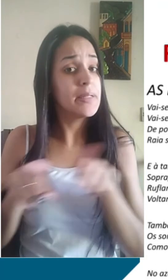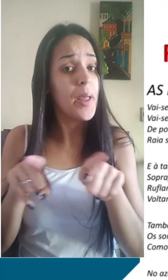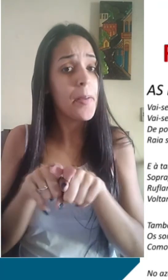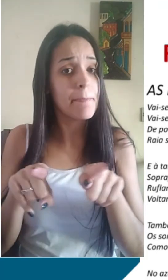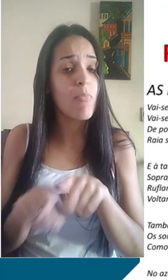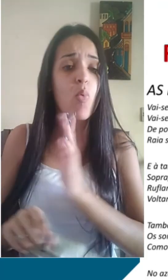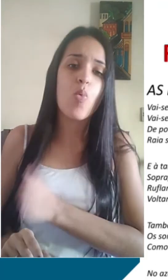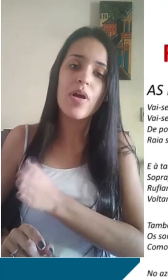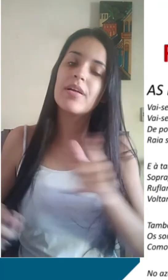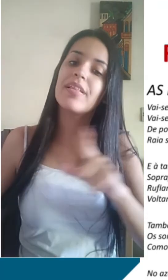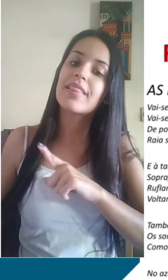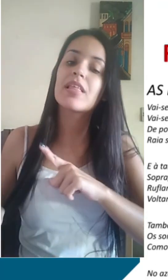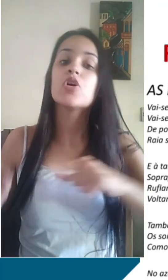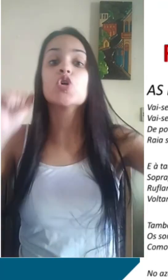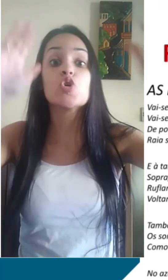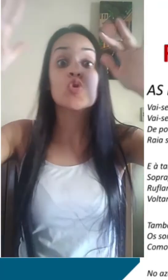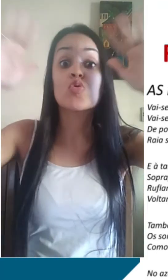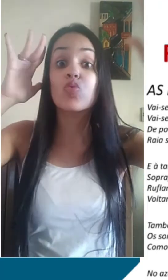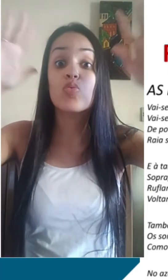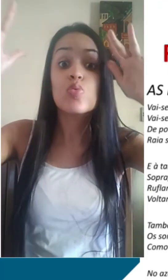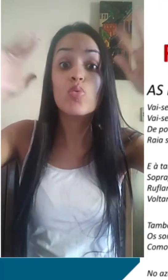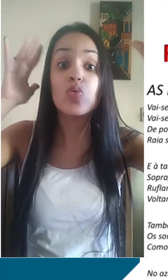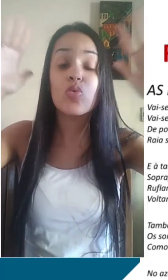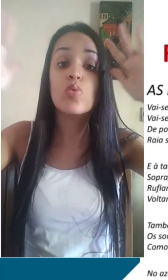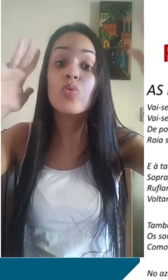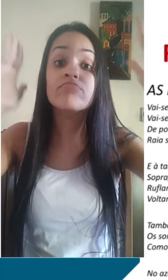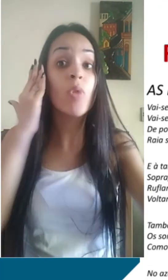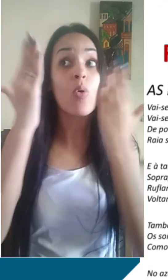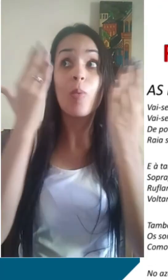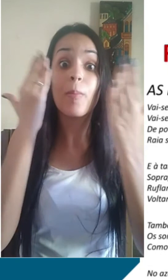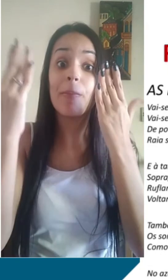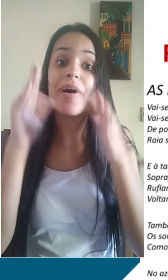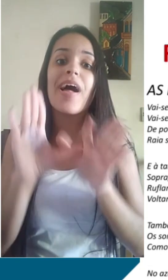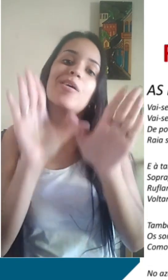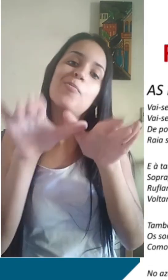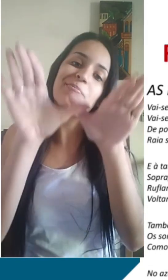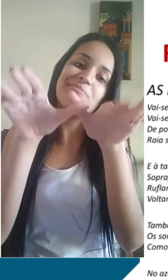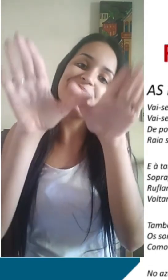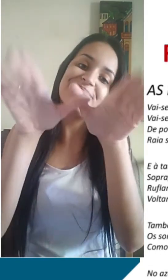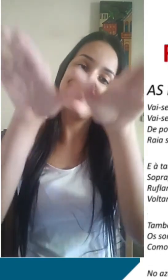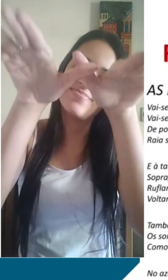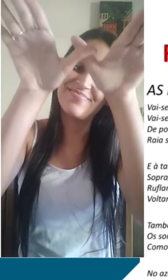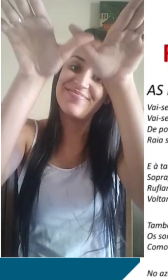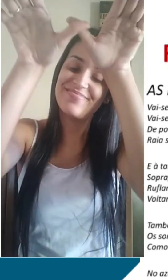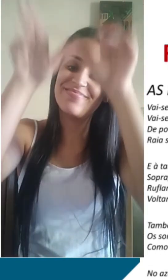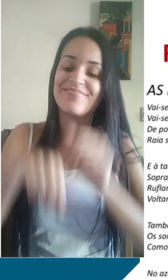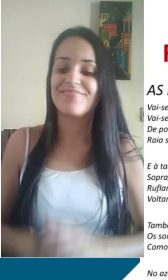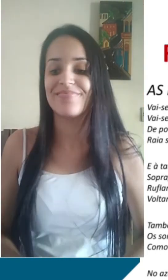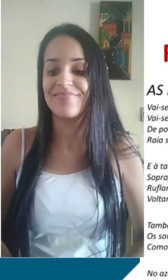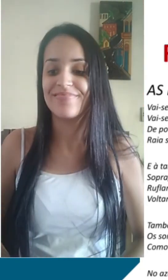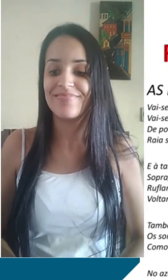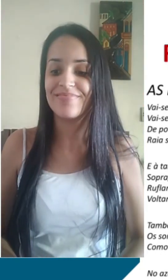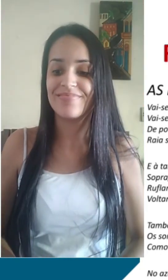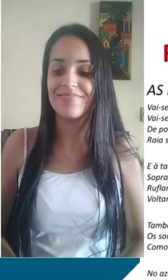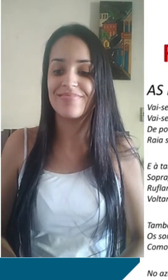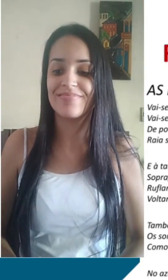um, céleres voam, como voam as pombas dos pombais. No azul da